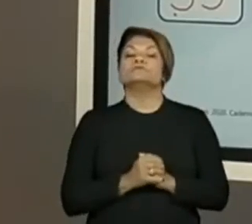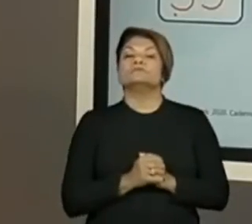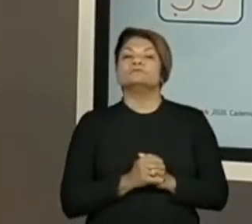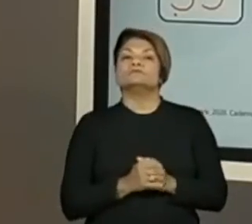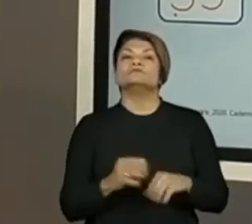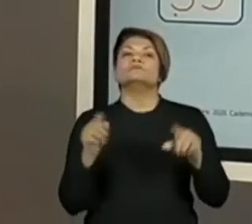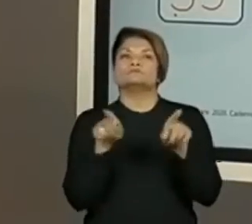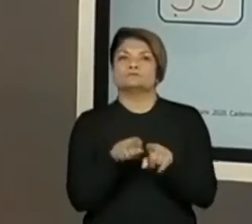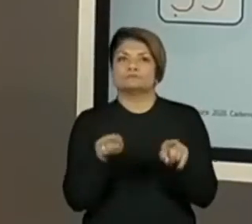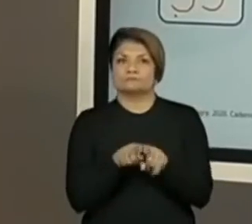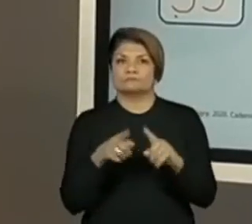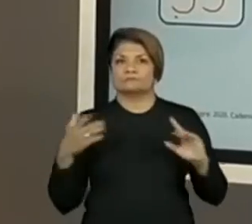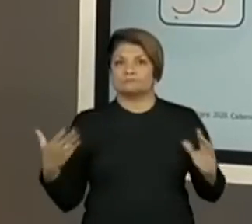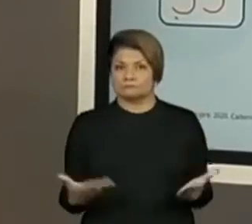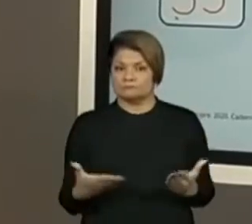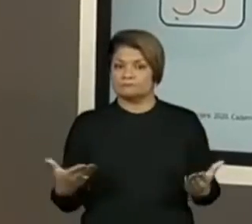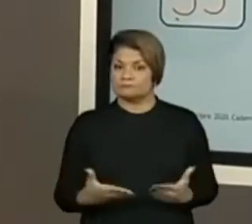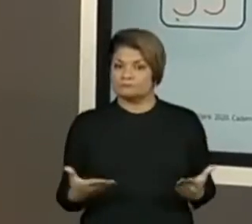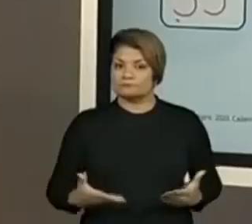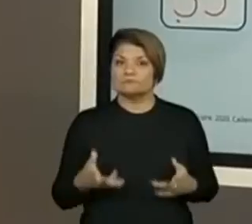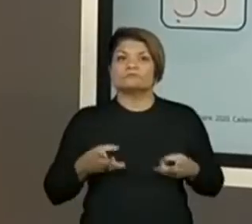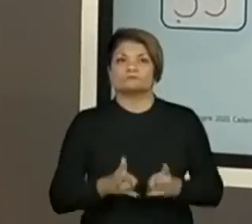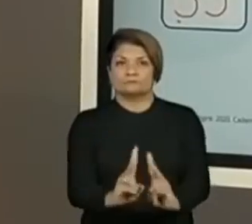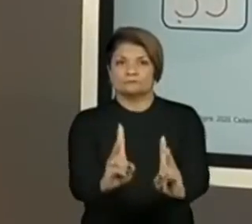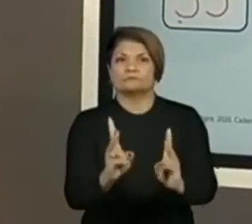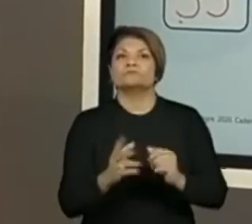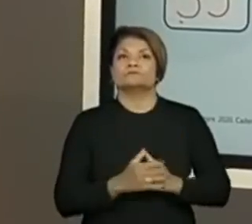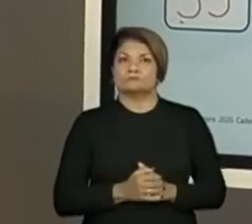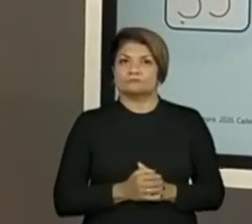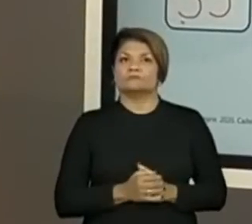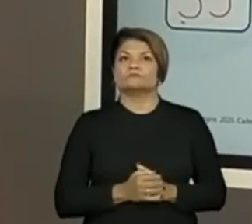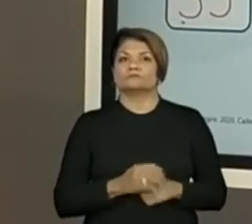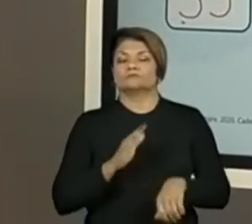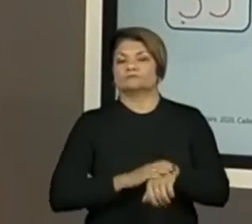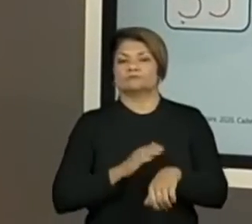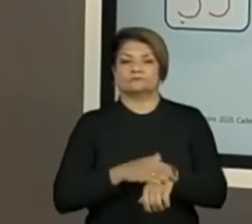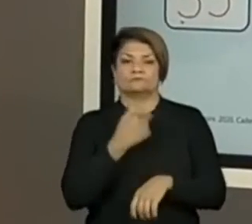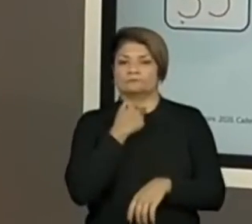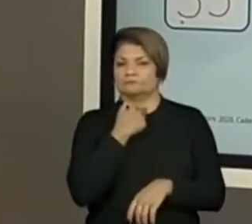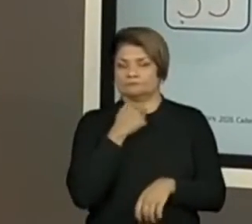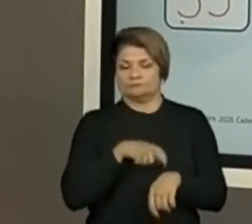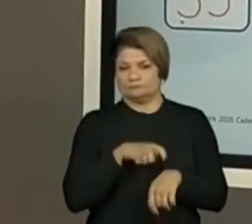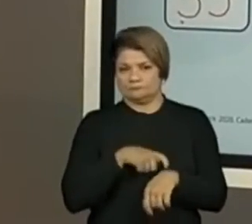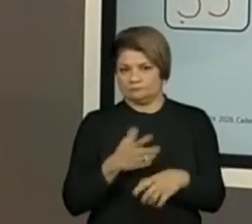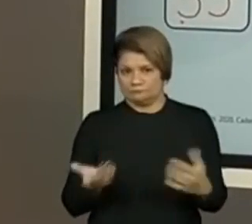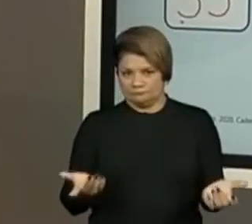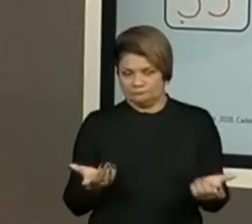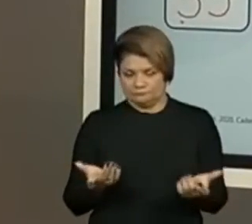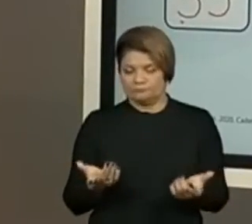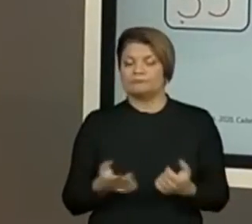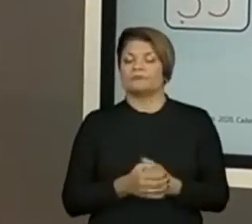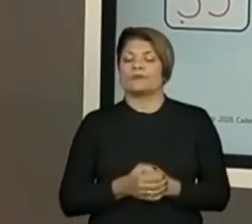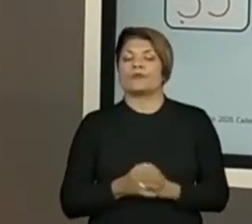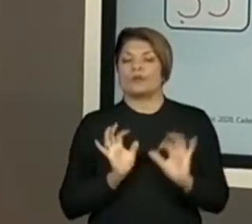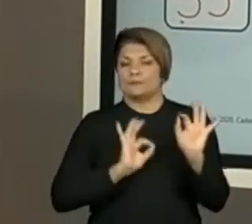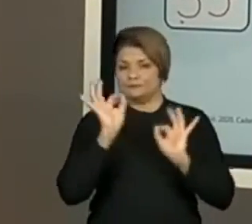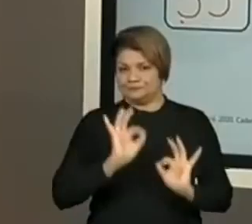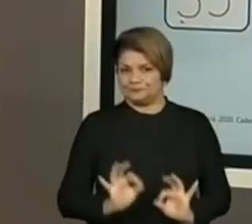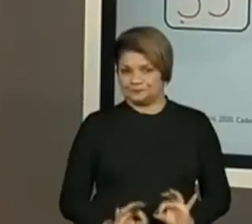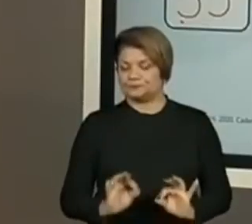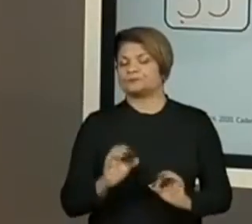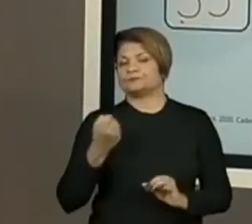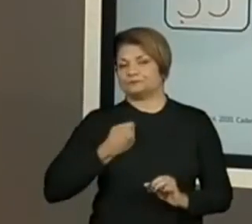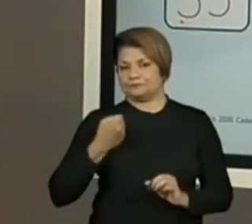decimal, e agora a gente vai só dar continuidade ao que não deu tempo ali, que foi organizar os números na